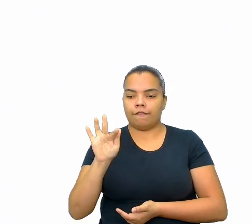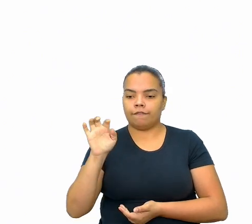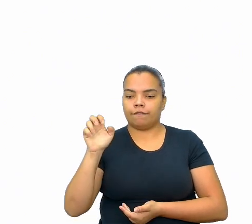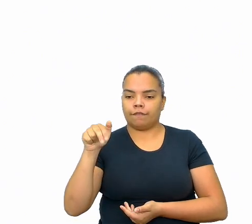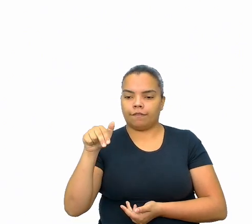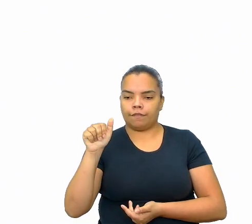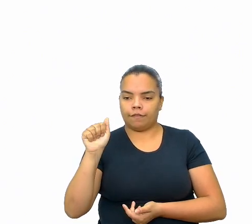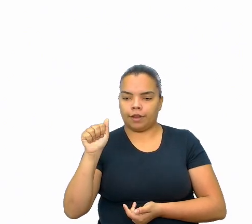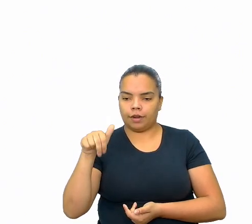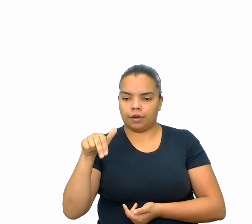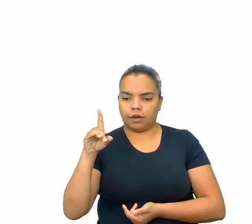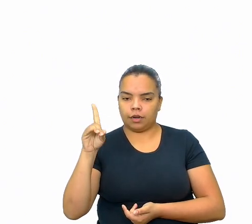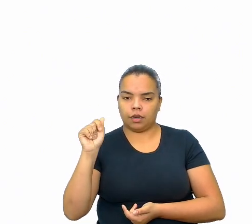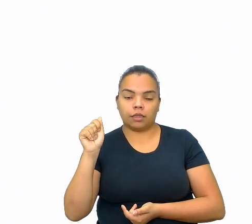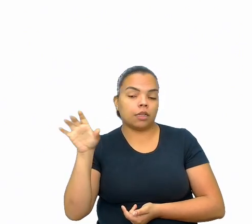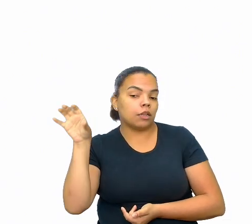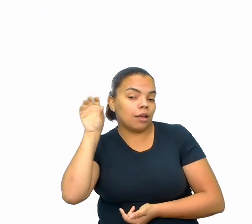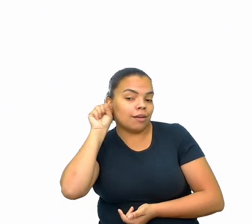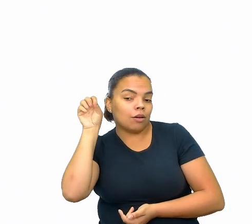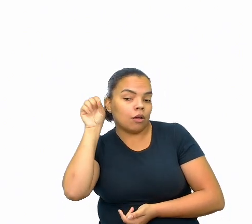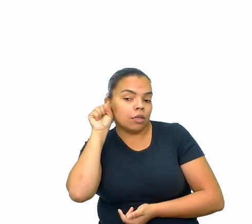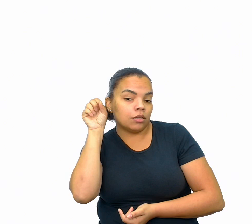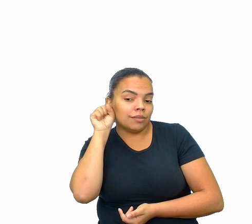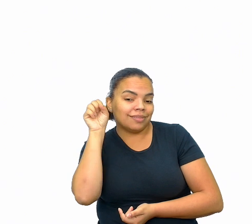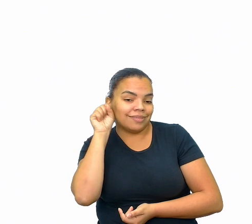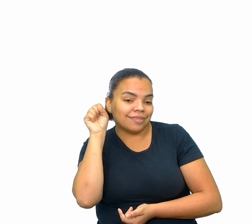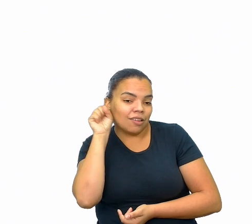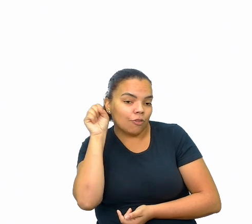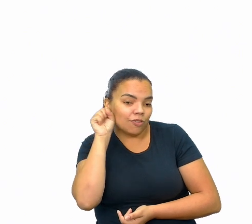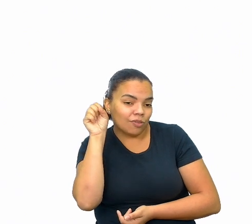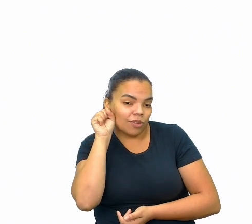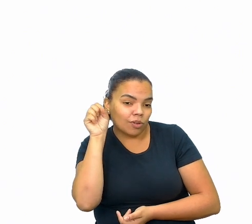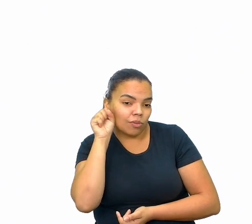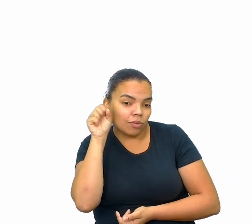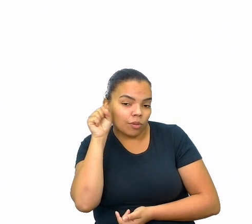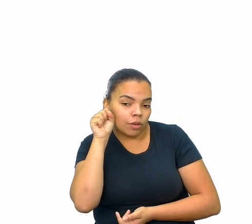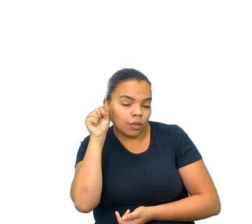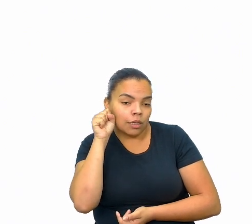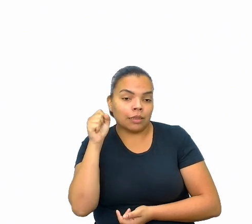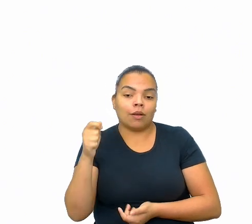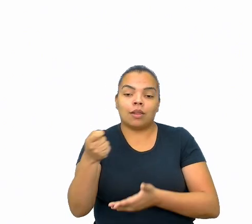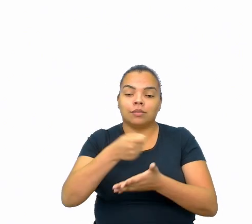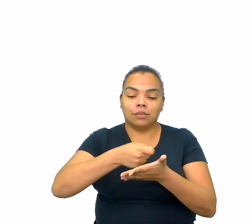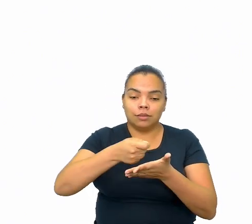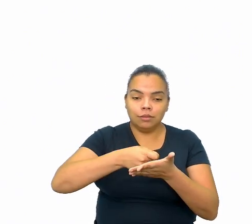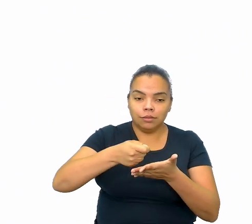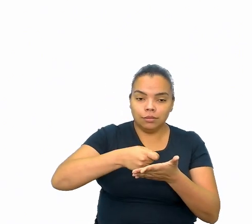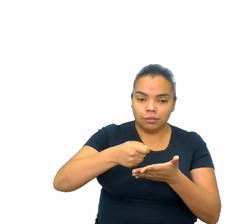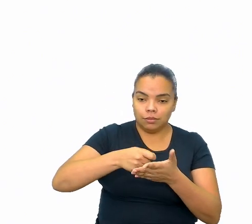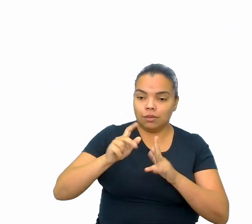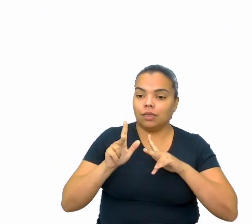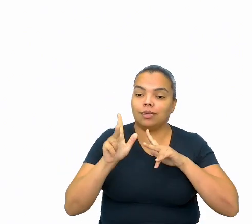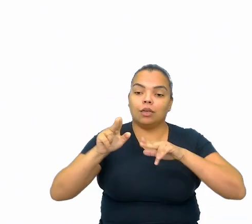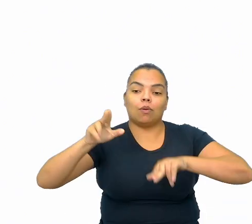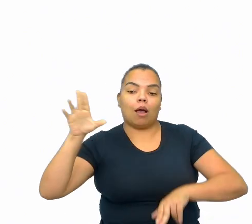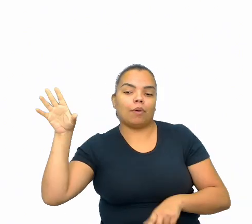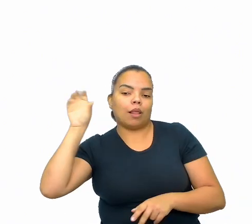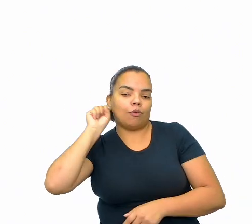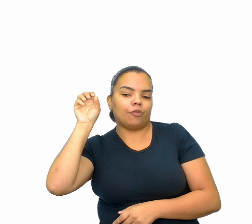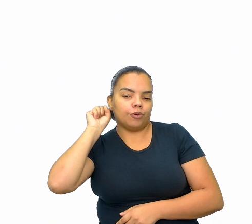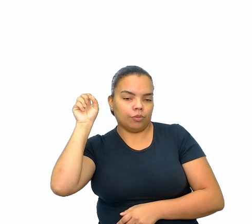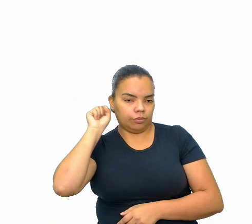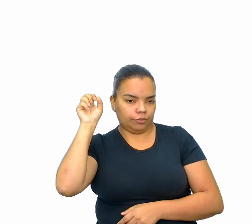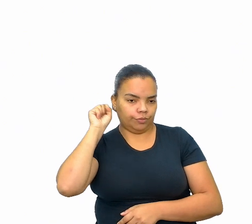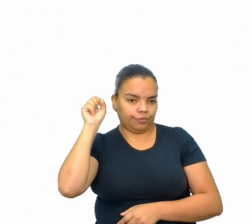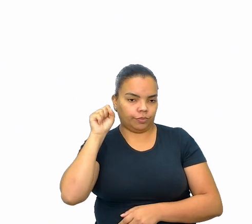aparentemente recorreu à sonoridade do número ditado. Então, ela escreveu aí, convencionalmente, o